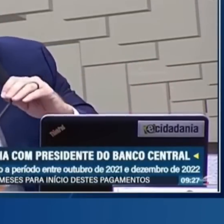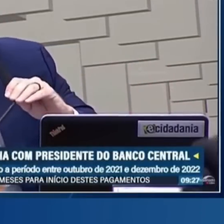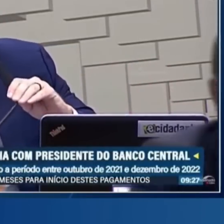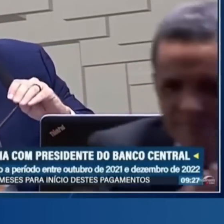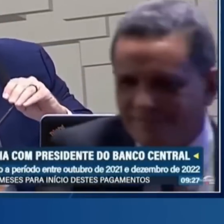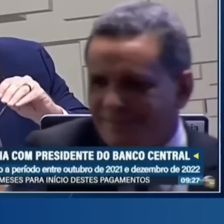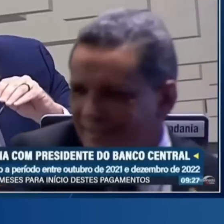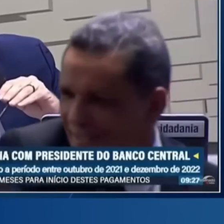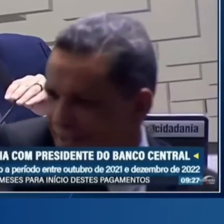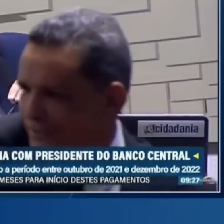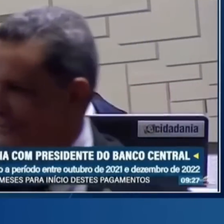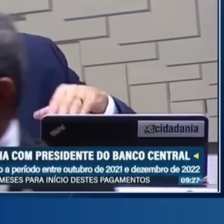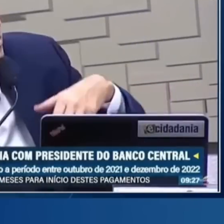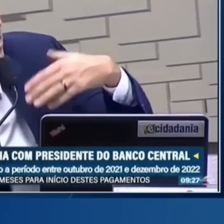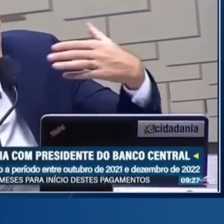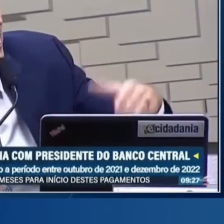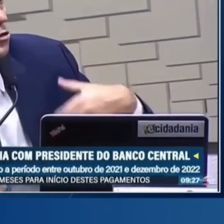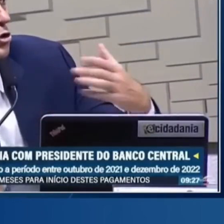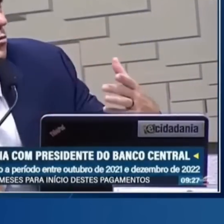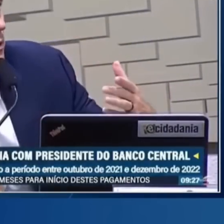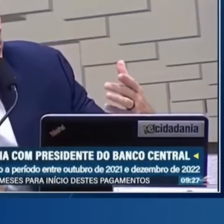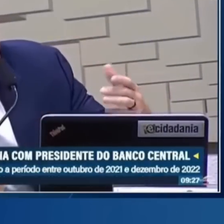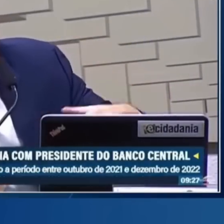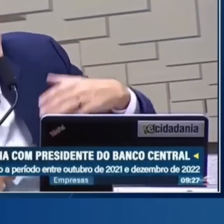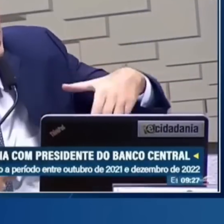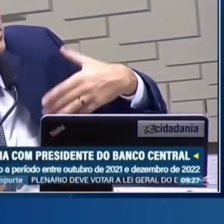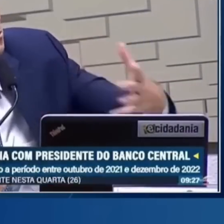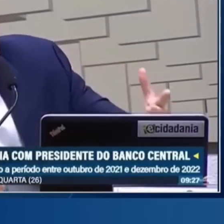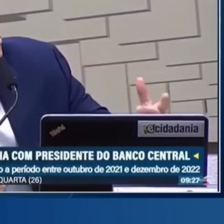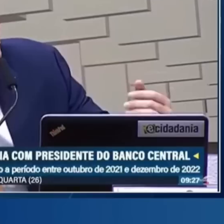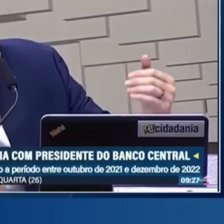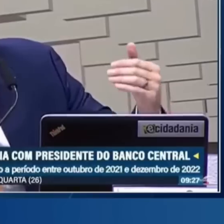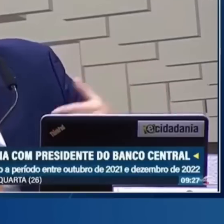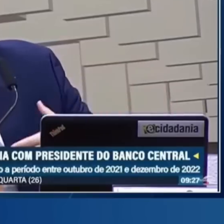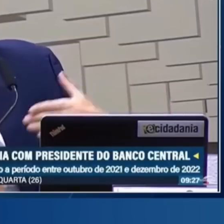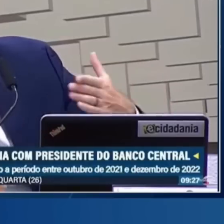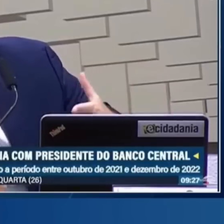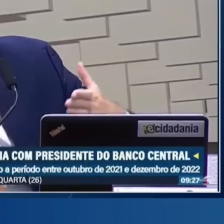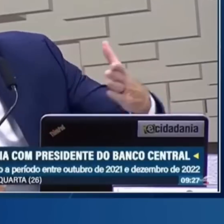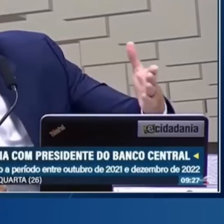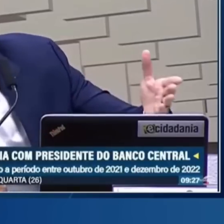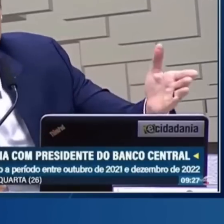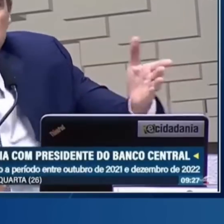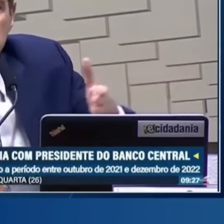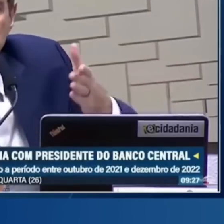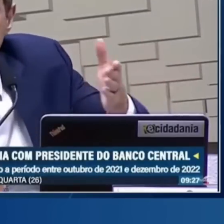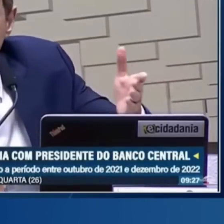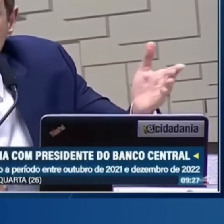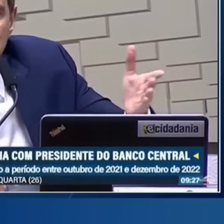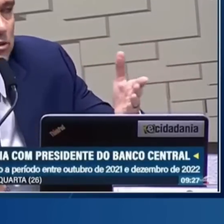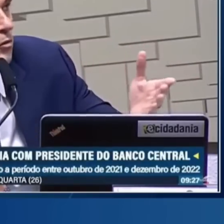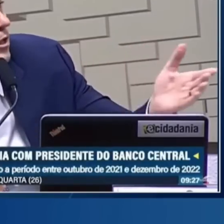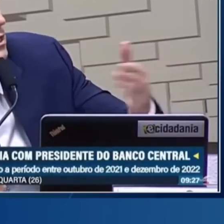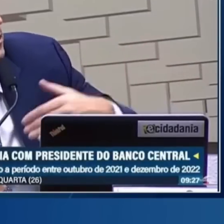gente ouviu a vida inteira que a inflação é o maior imposto sobre os mais pobres, é o maior